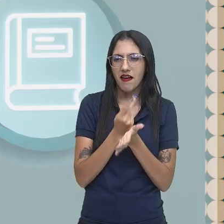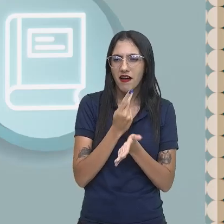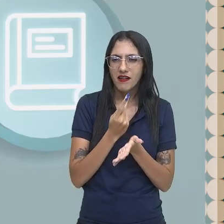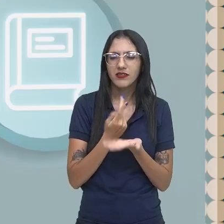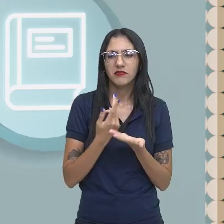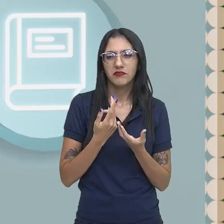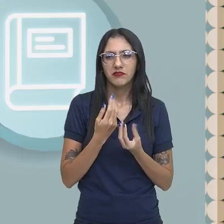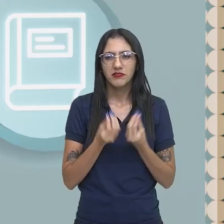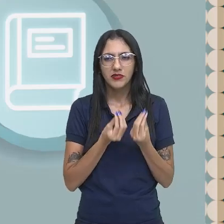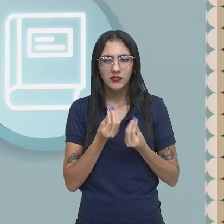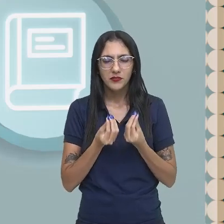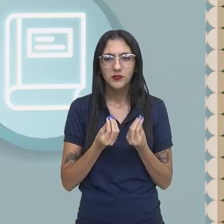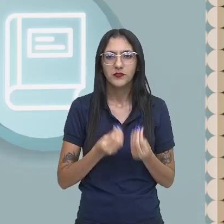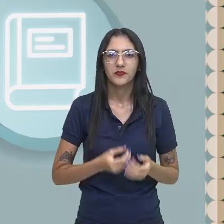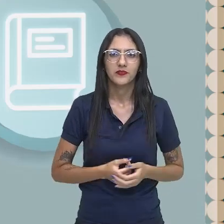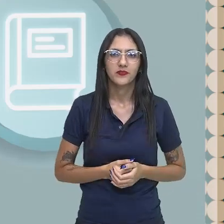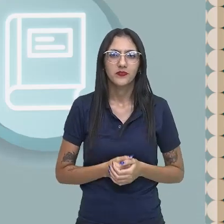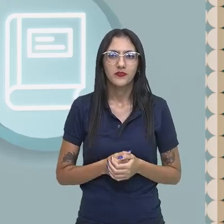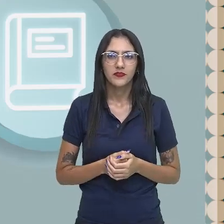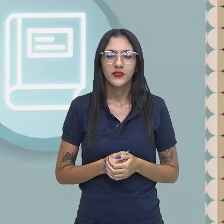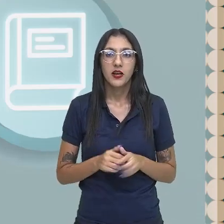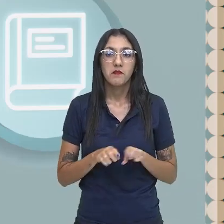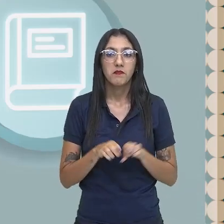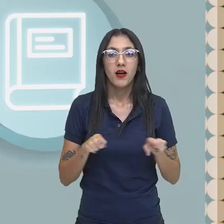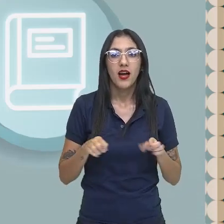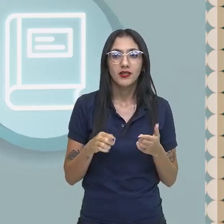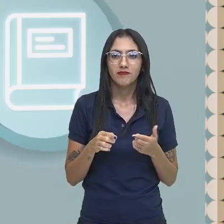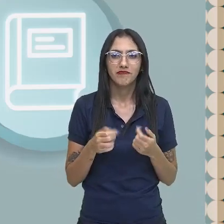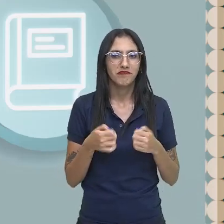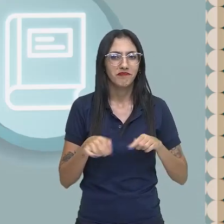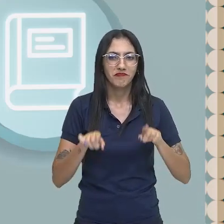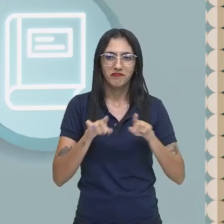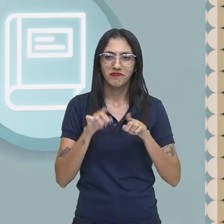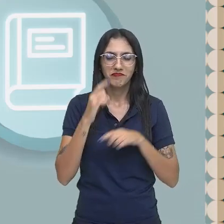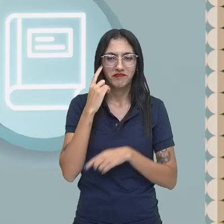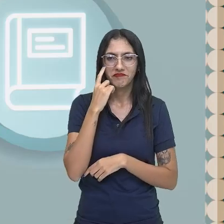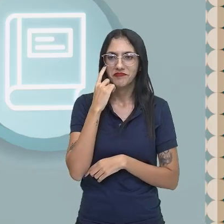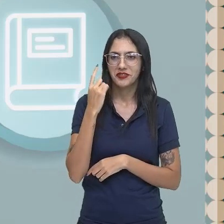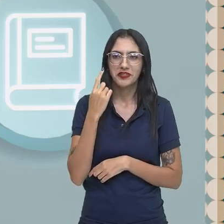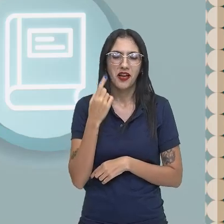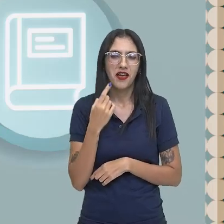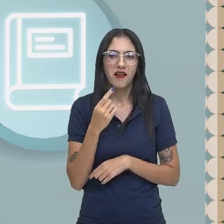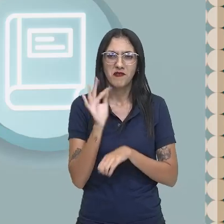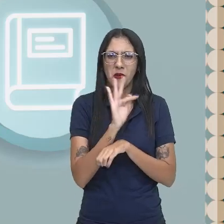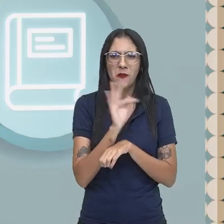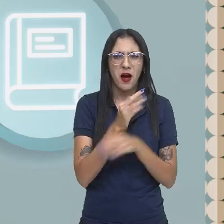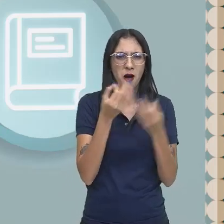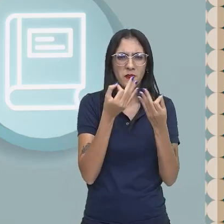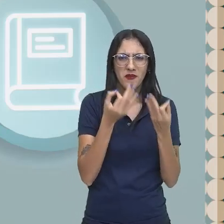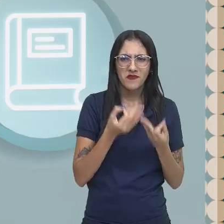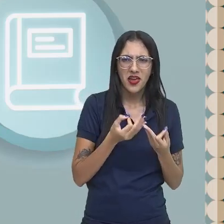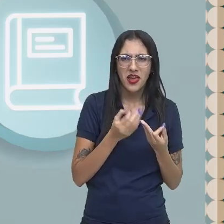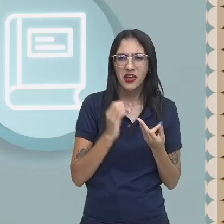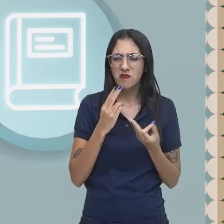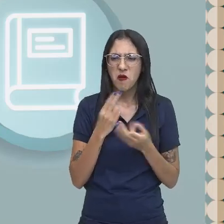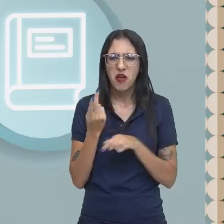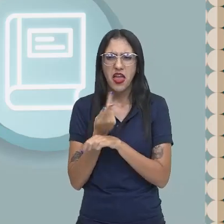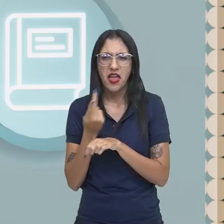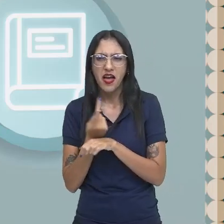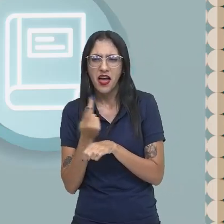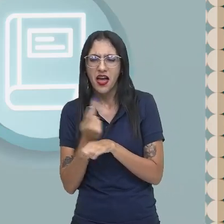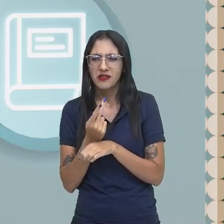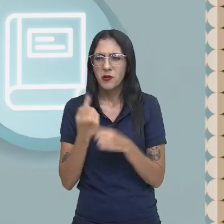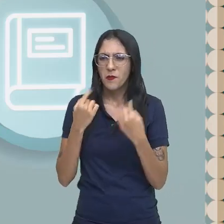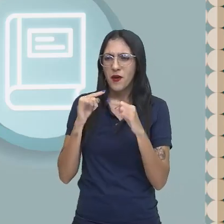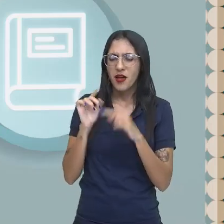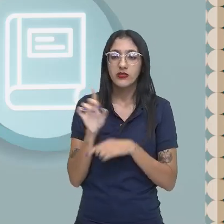lá, mas não temos essa questão de falar certo, falar errado. É colocar, né,